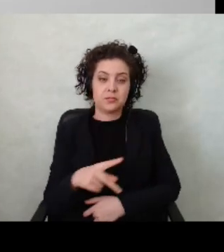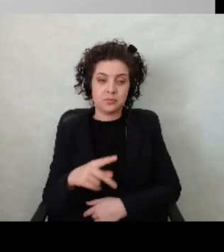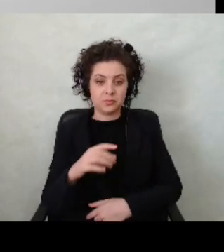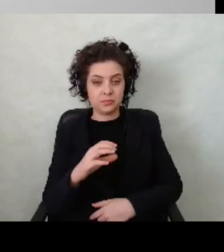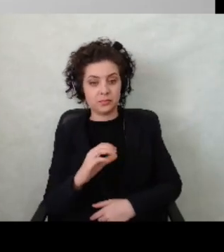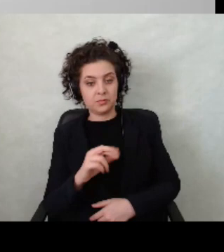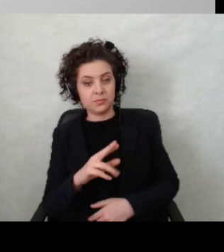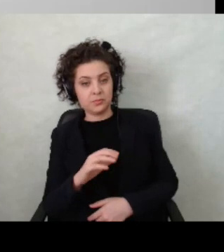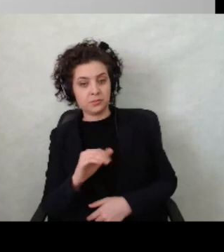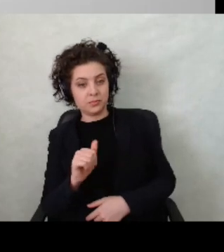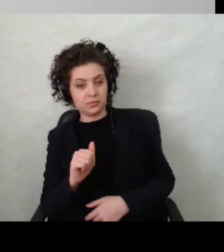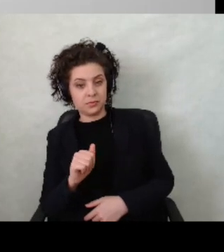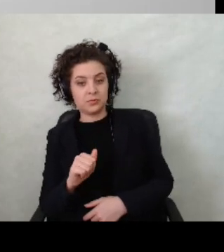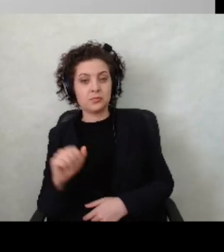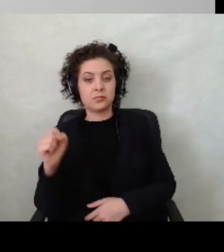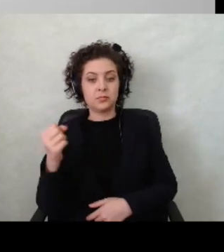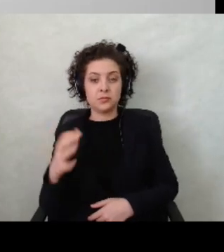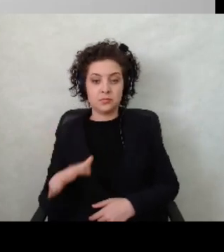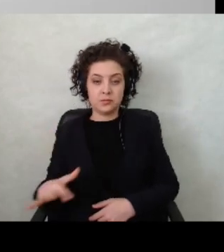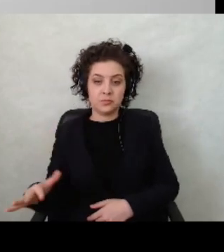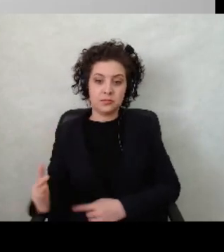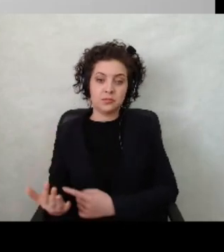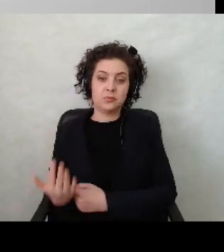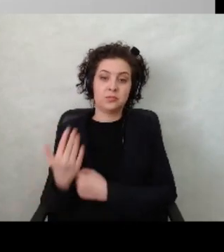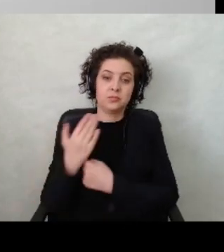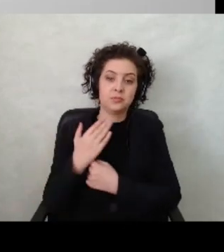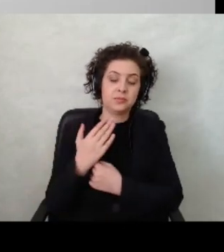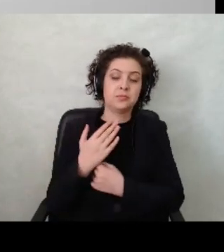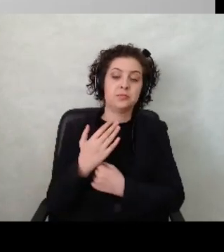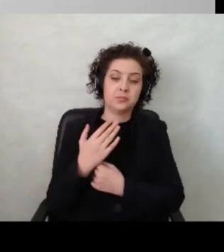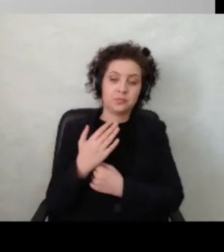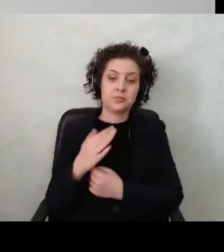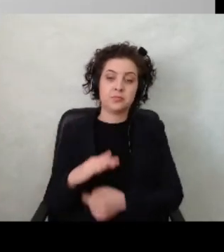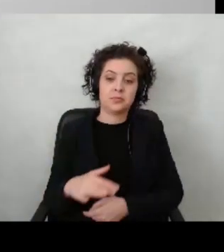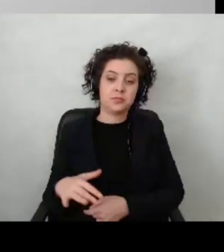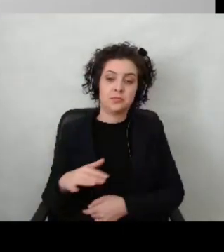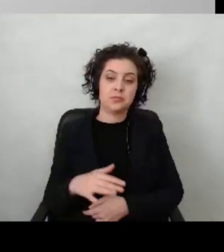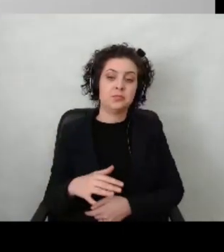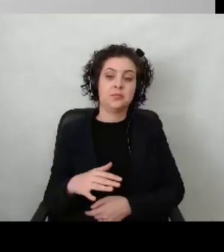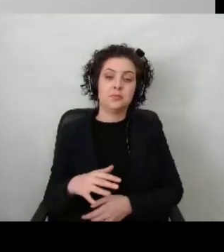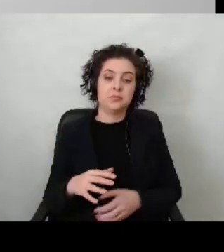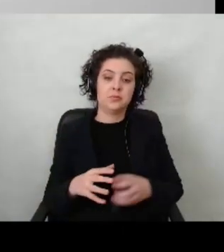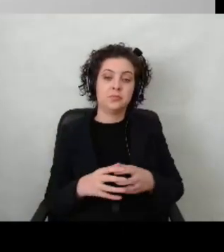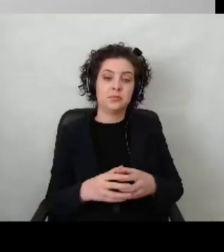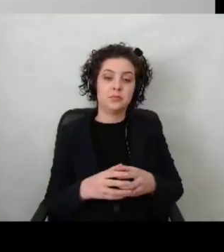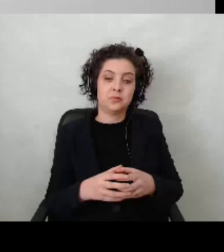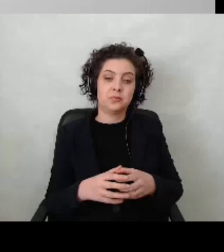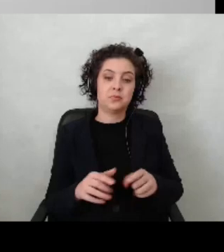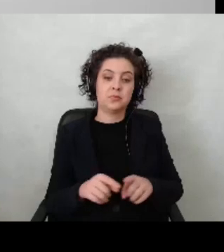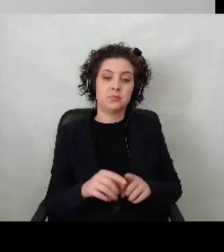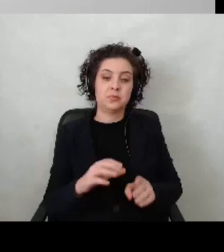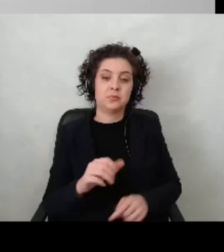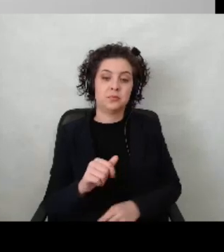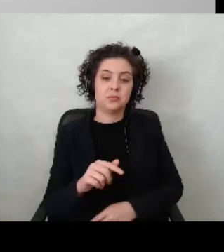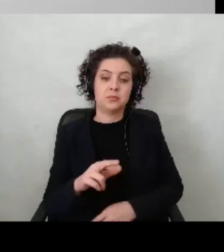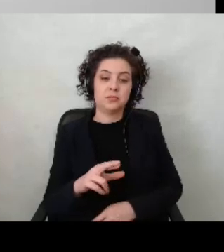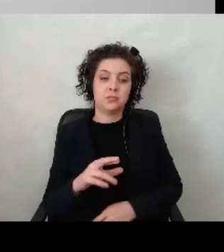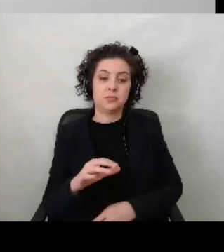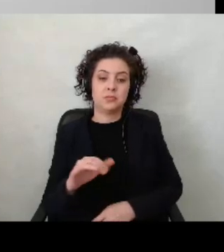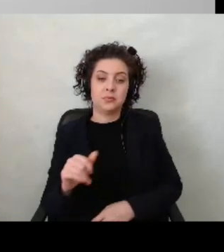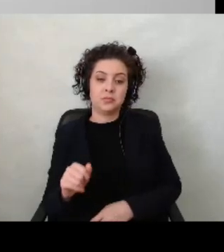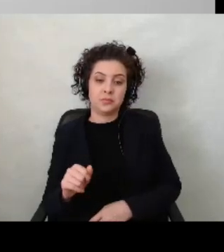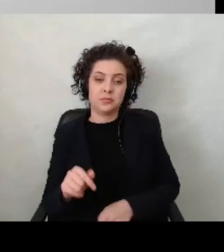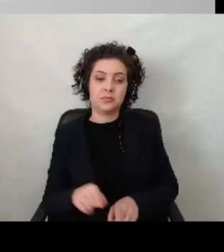Unifesp Santos, que tem nos ajudado imensamente, faz parte da nossa equipe, a doutora Carla Braconi, a doutora Nancy, o